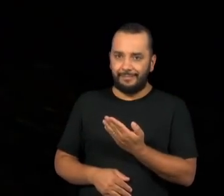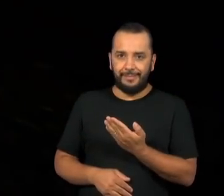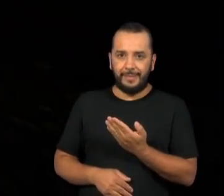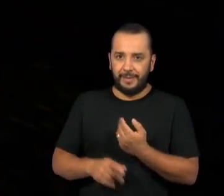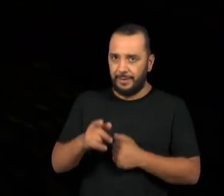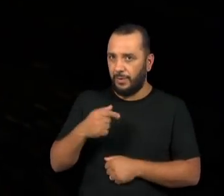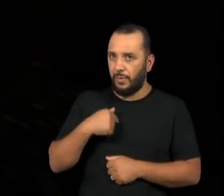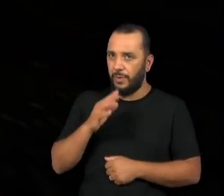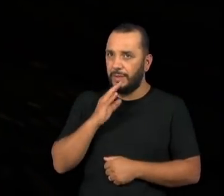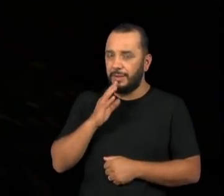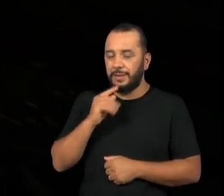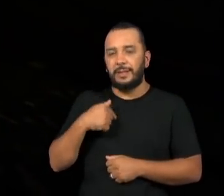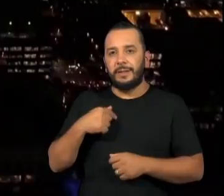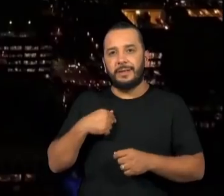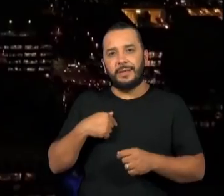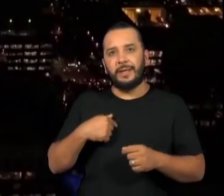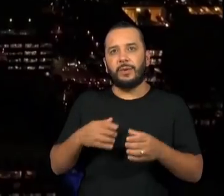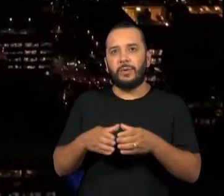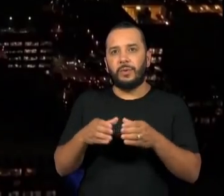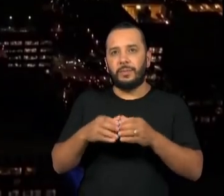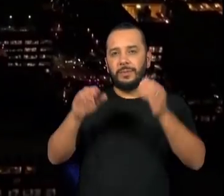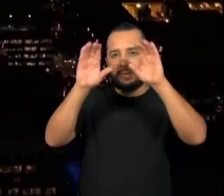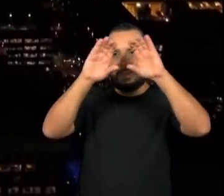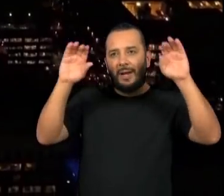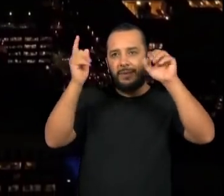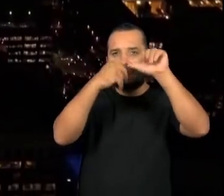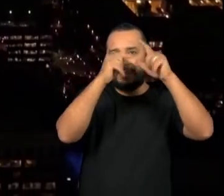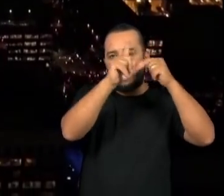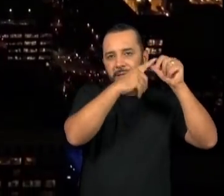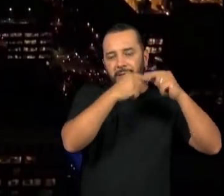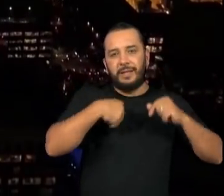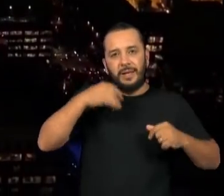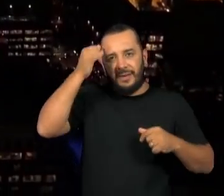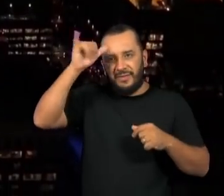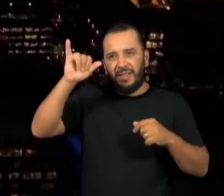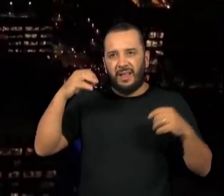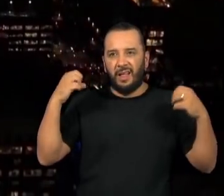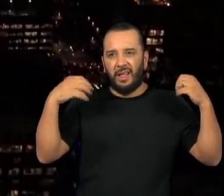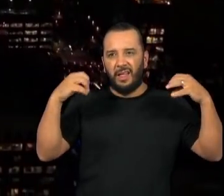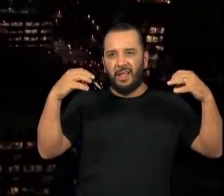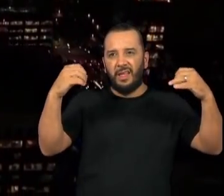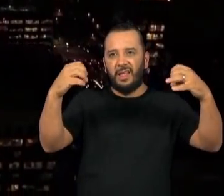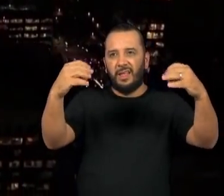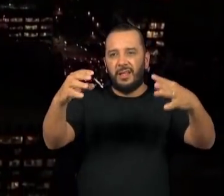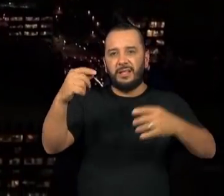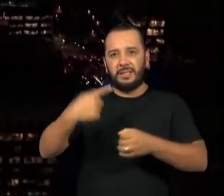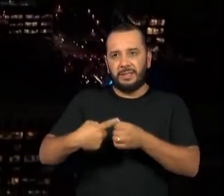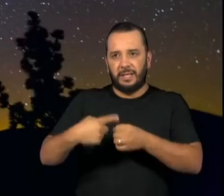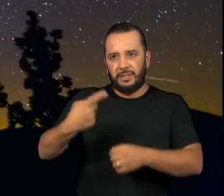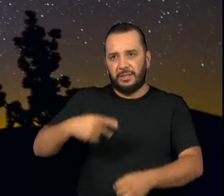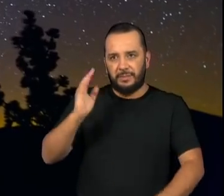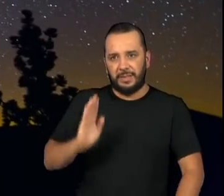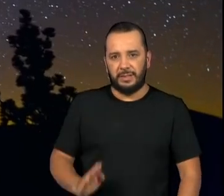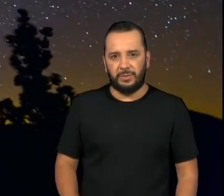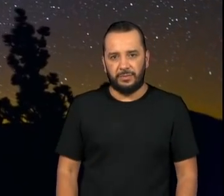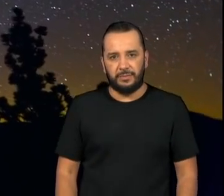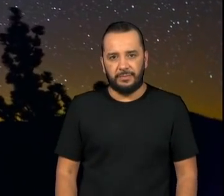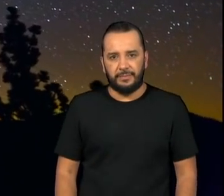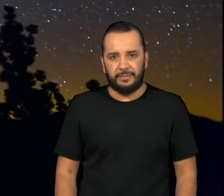Conheça a rede Céus Estrelados, que combate a poluição luminosa nas cidades brasileiras.